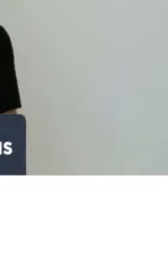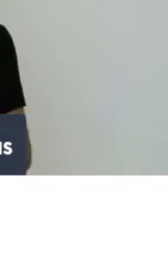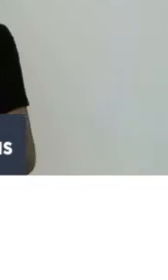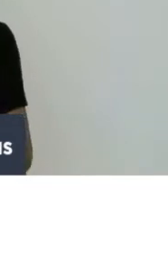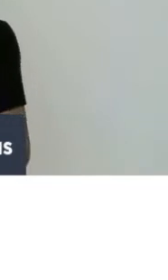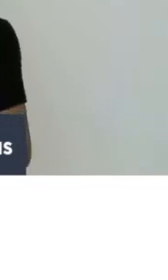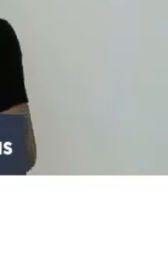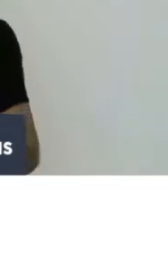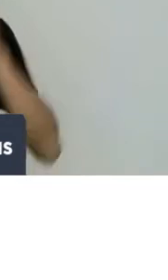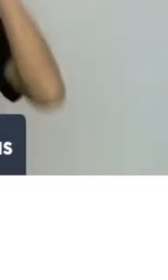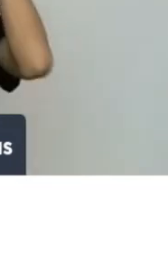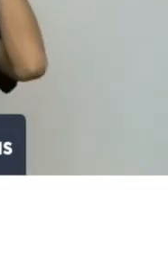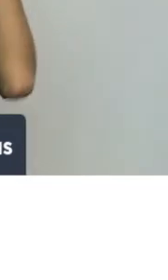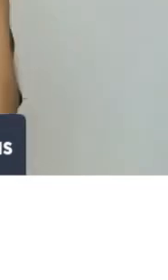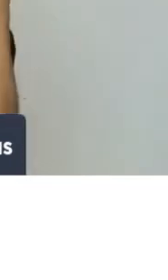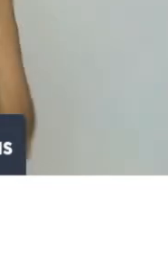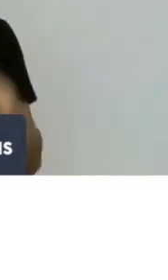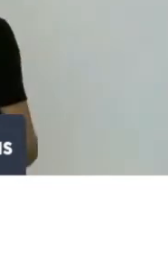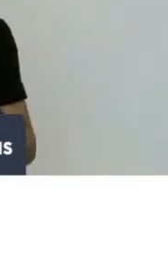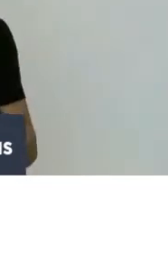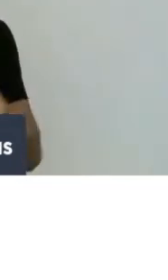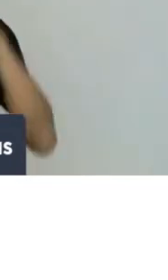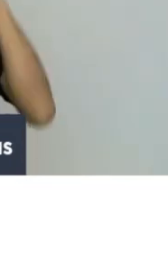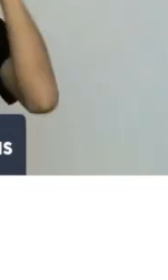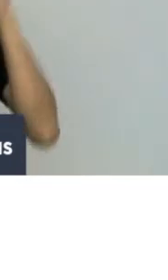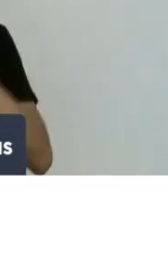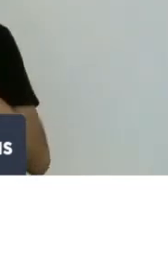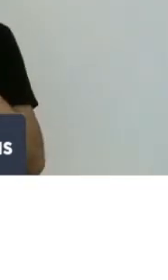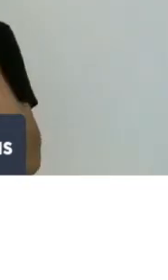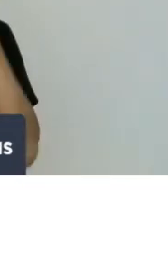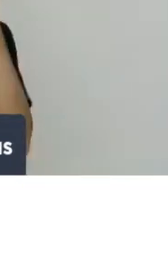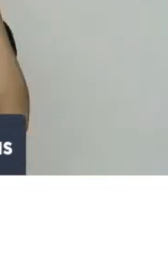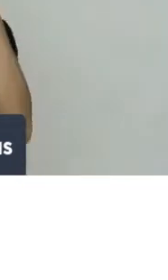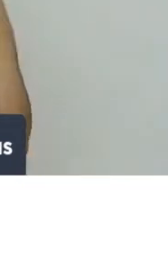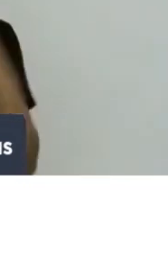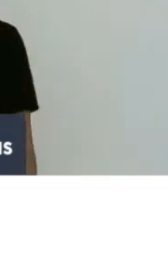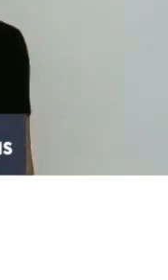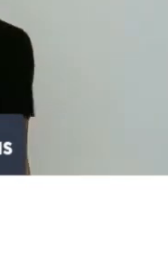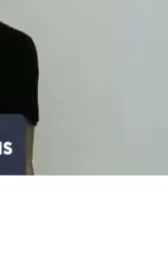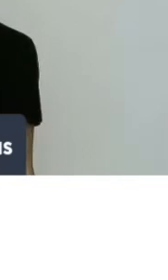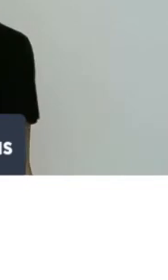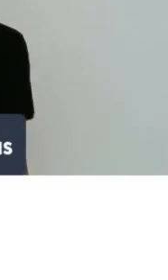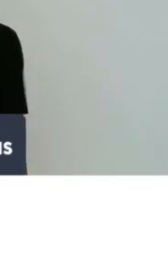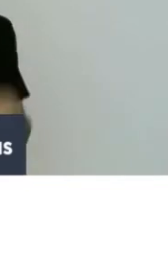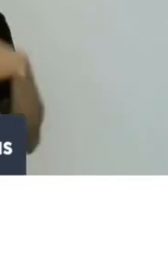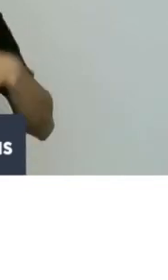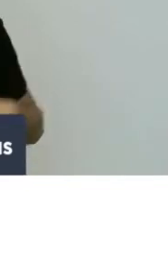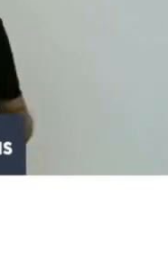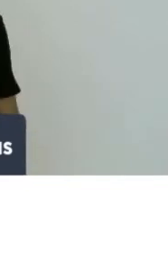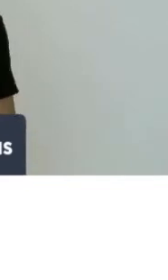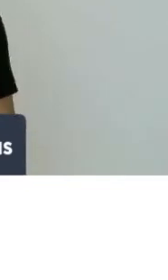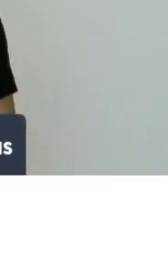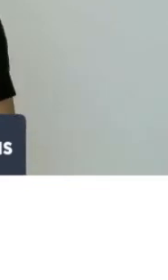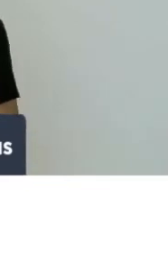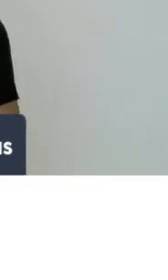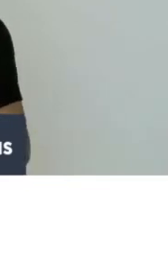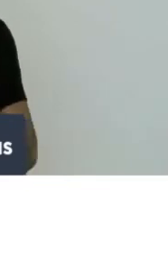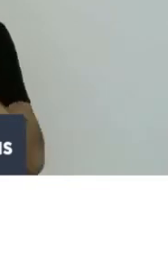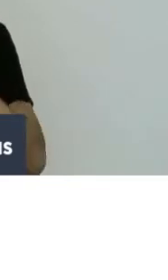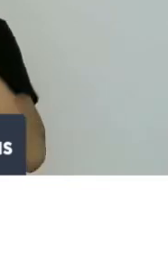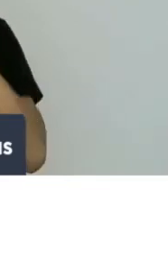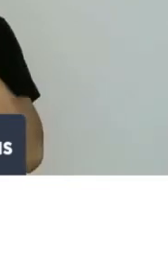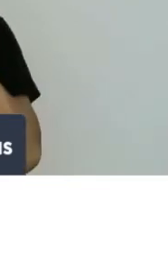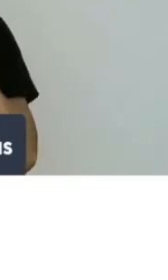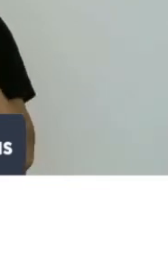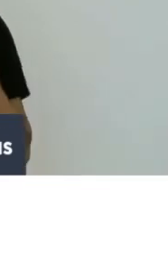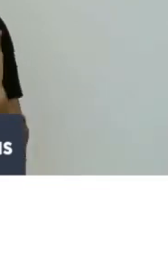pouco desarrumado, estou usando um óculos de aro cor preta, uma camisa branca. Estou na minha casa, aqui no fundo